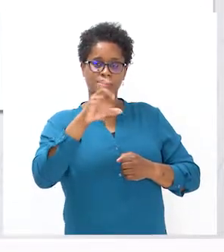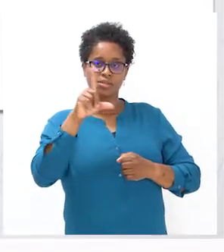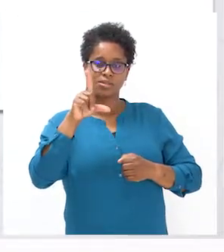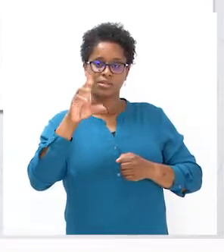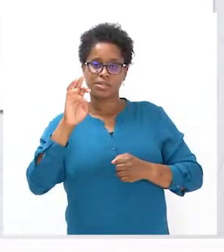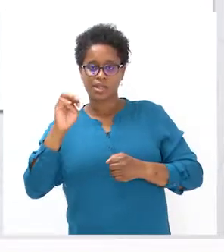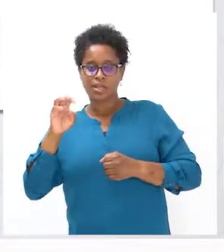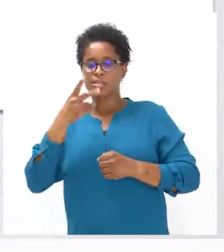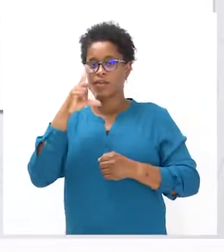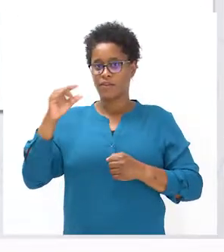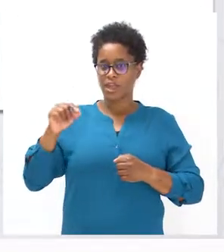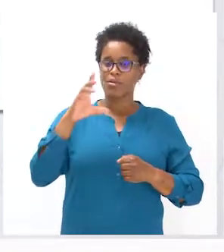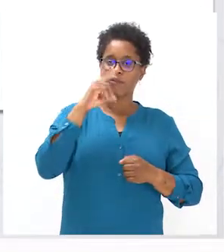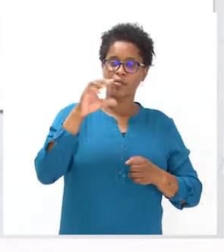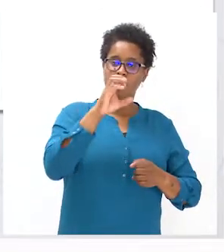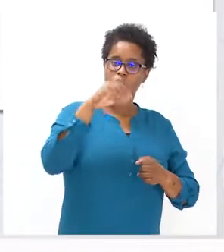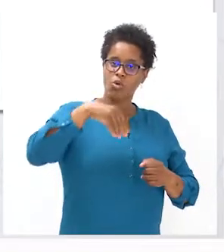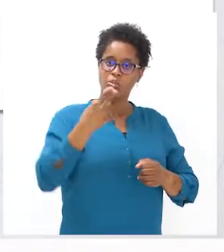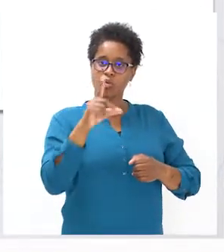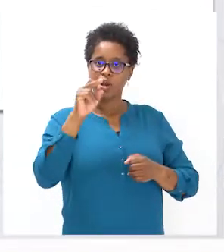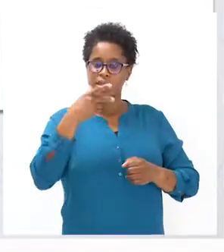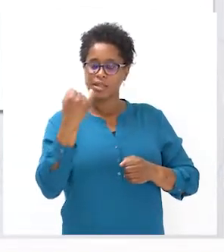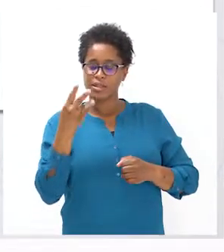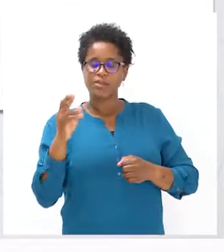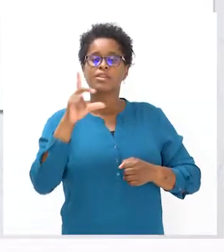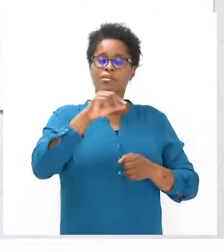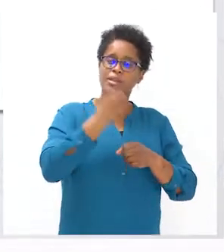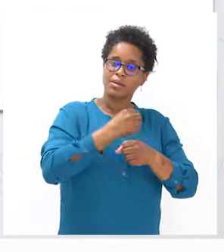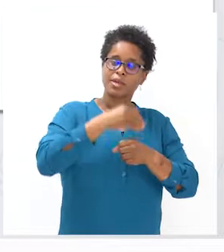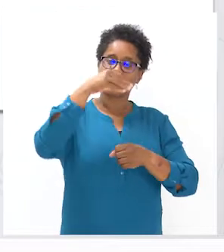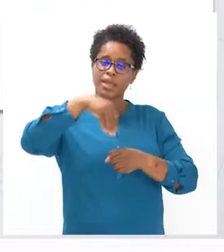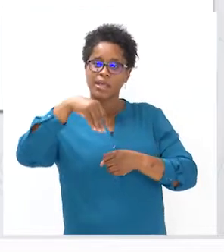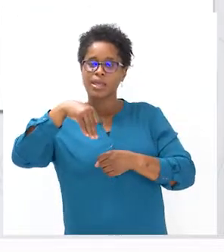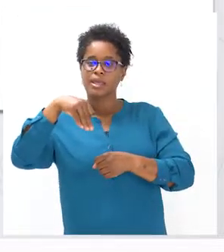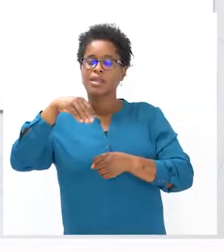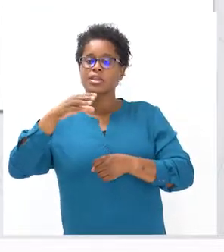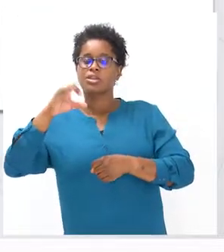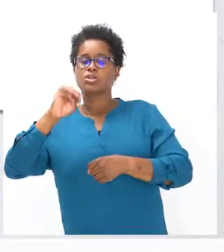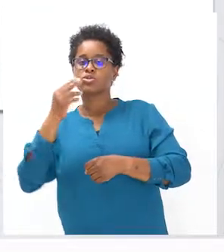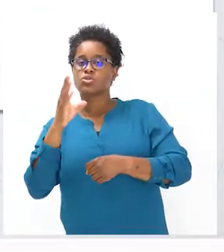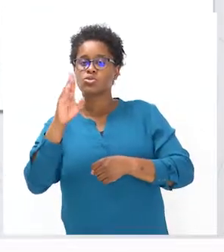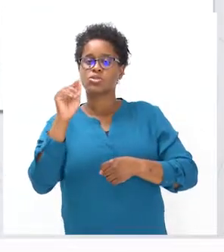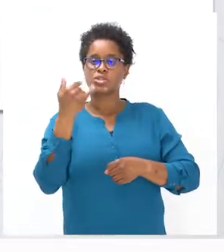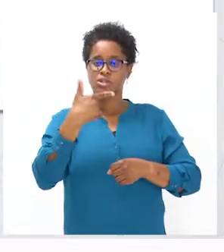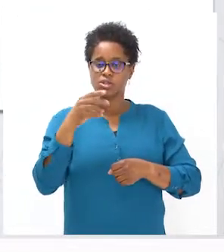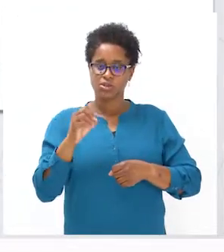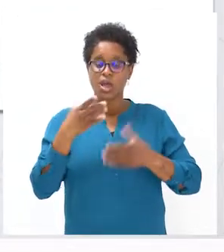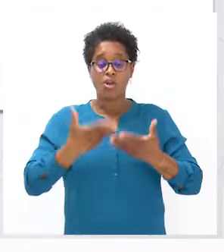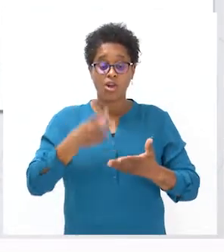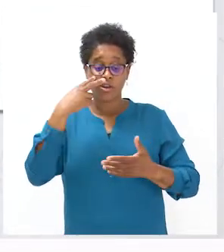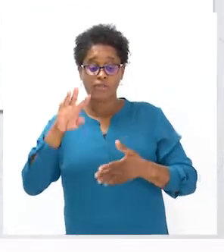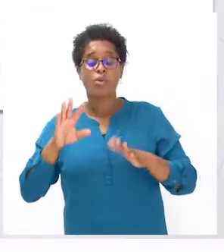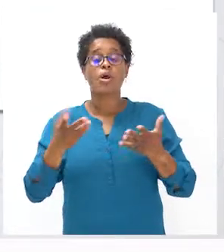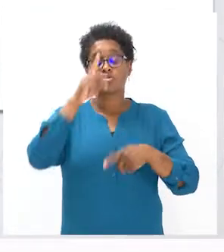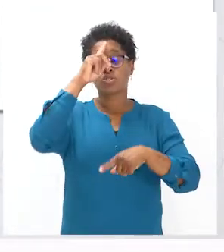verbo copulativo e vamos trabalhar ainda o predicativo do sujeito. E então agora vamos ver quais são